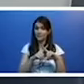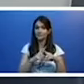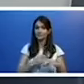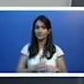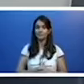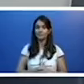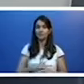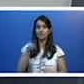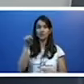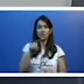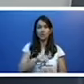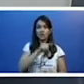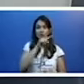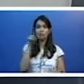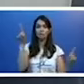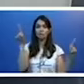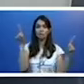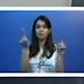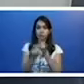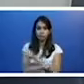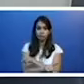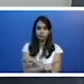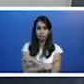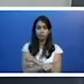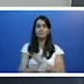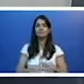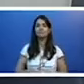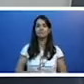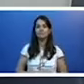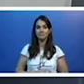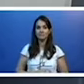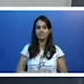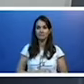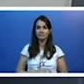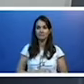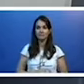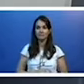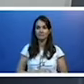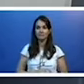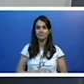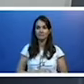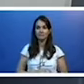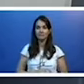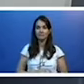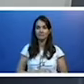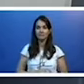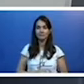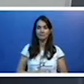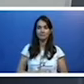cruz. Ops. Multiplicar em cruz. Eu multiplico